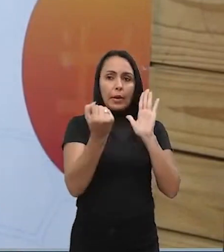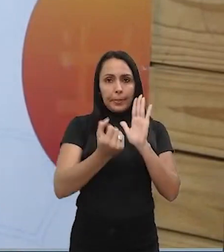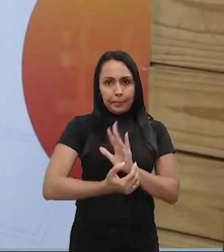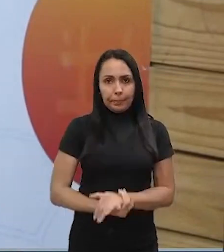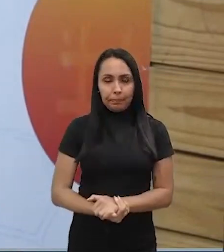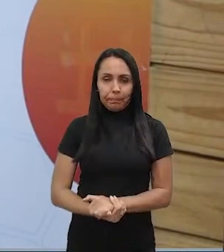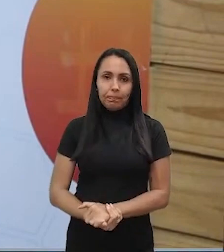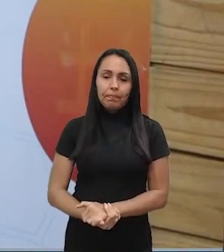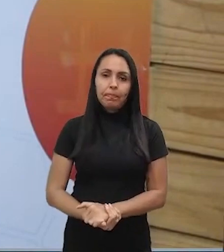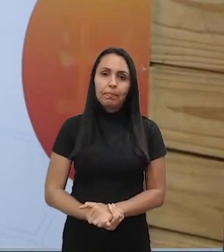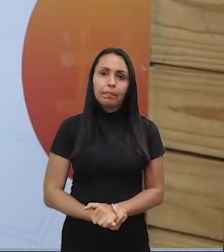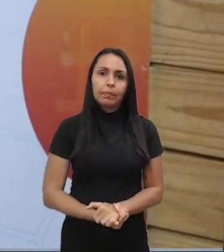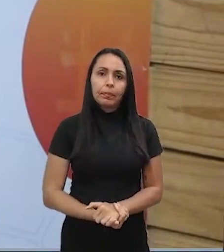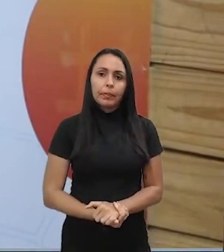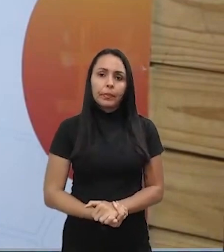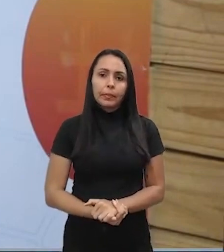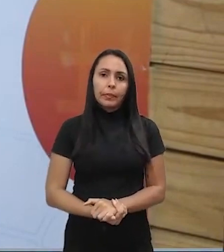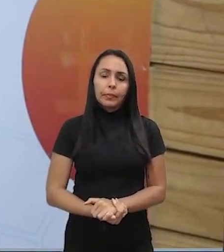atualmente.